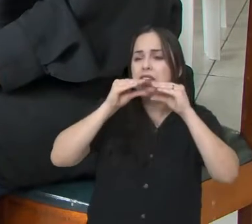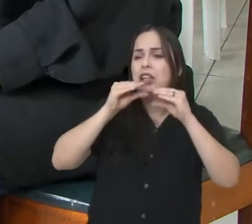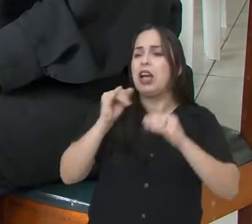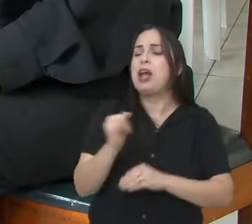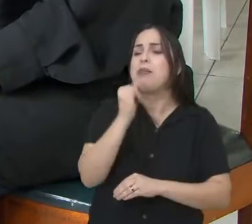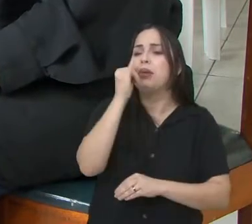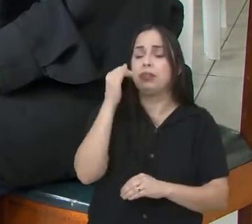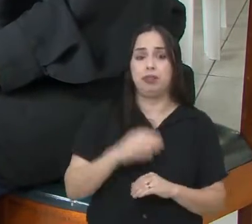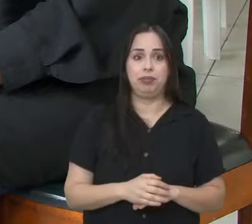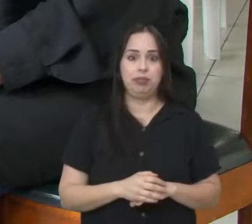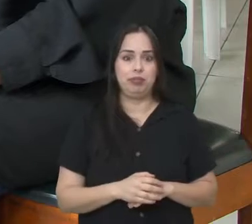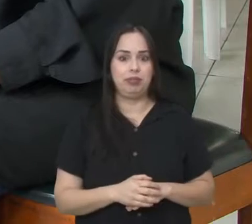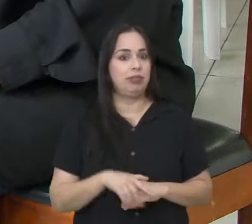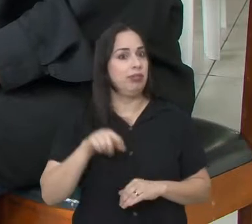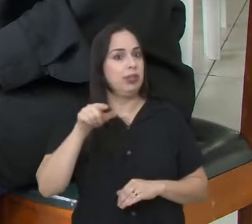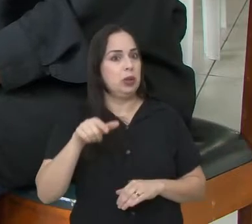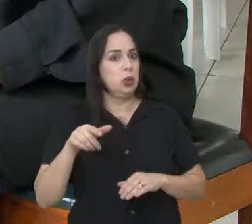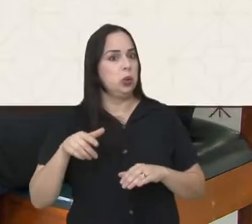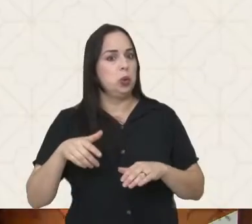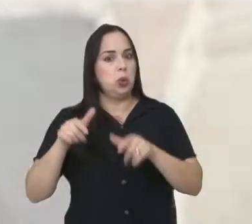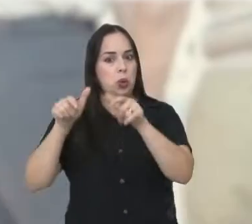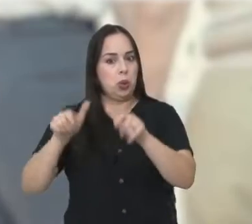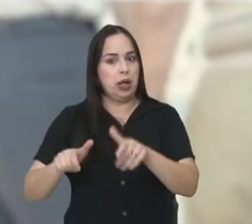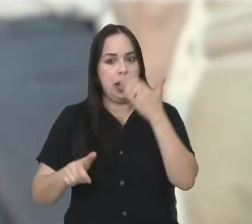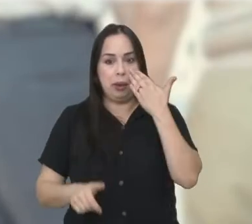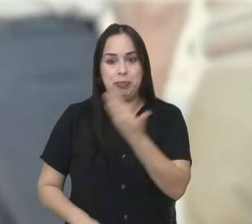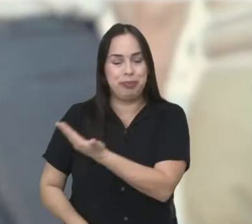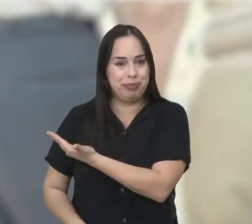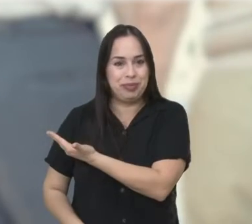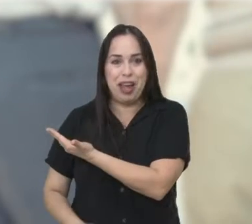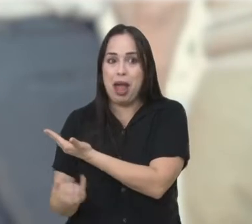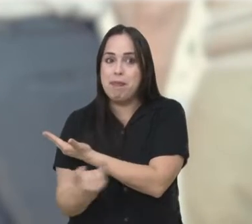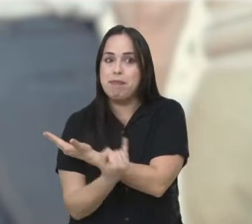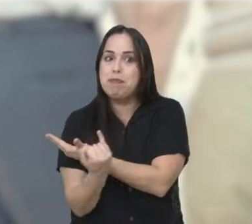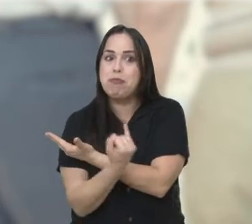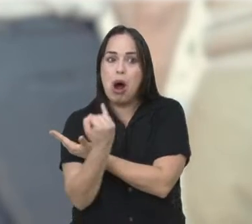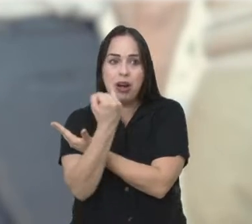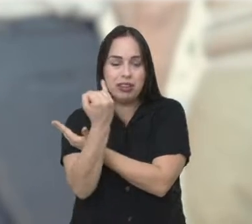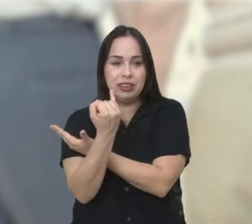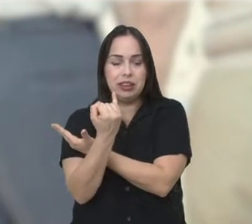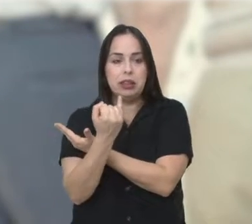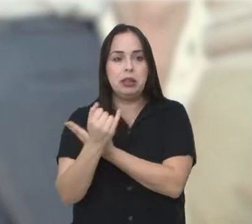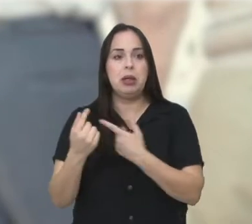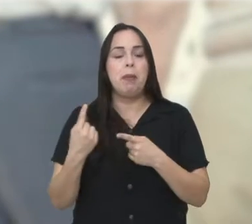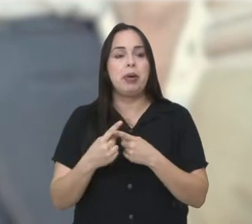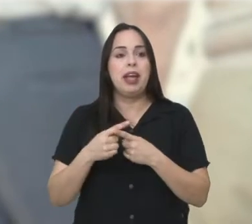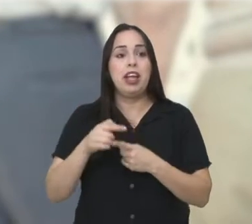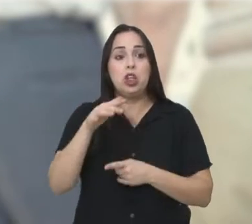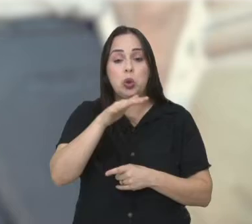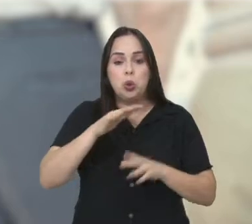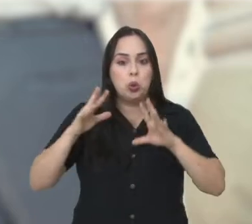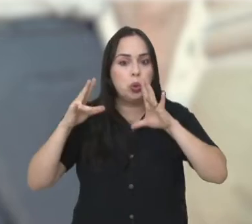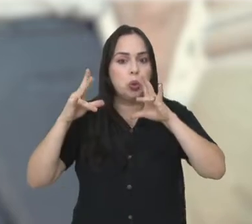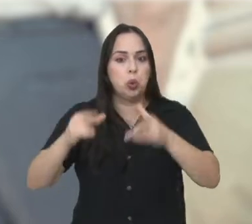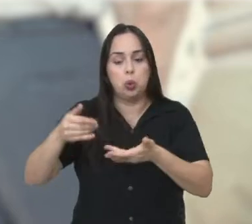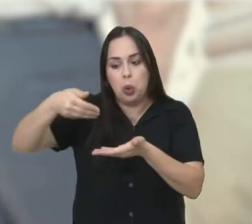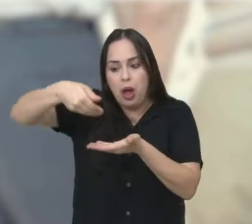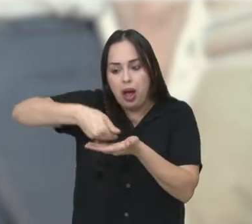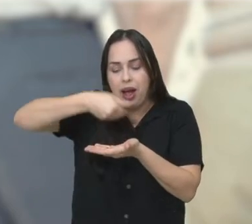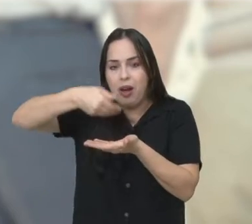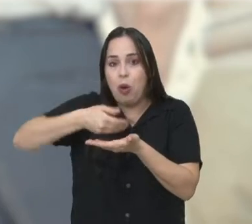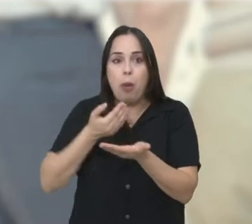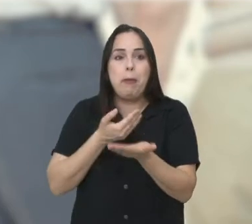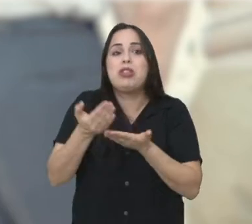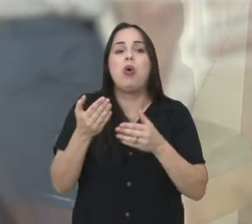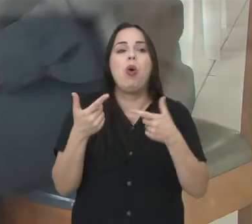O Corujão foi peça fundamental na praça, né? Porque tudo que é de caldinho na Praça São Dimas, ele começou no